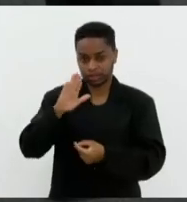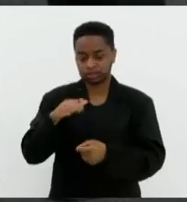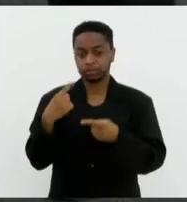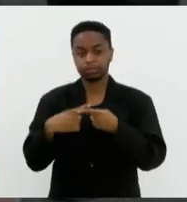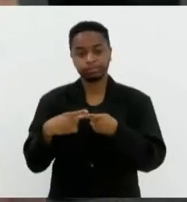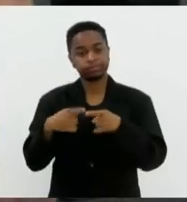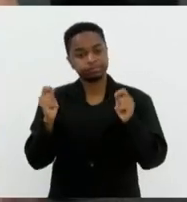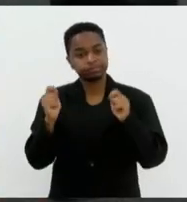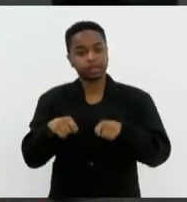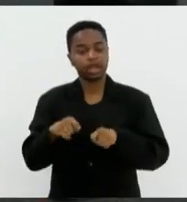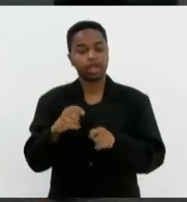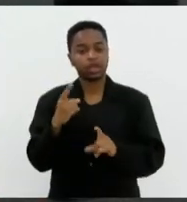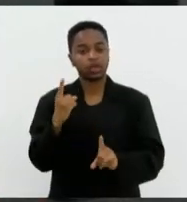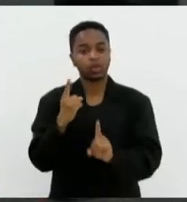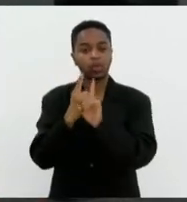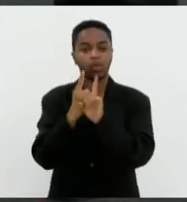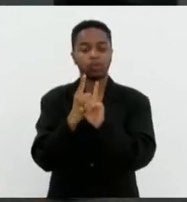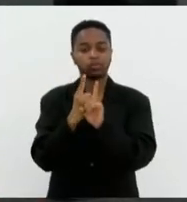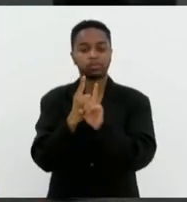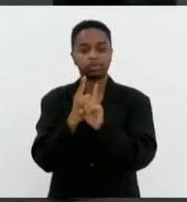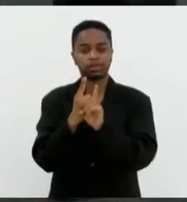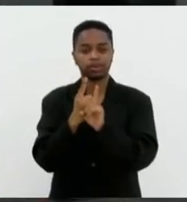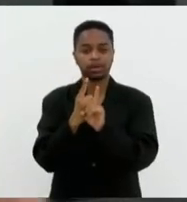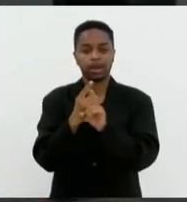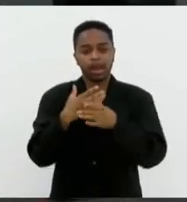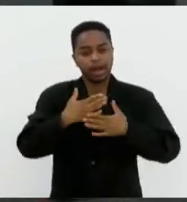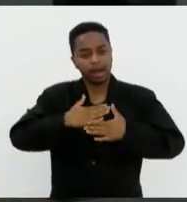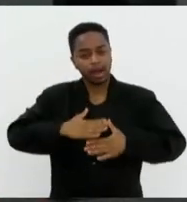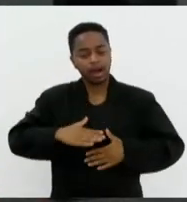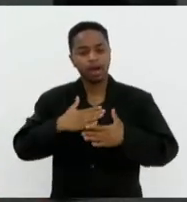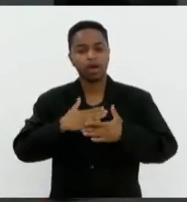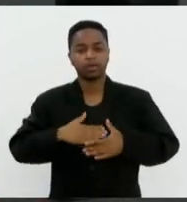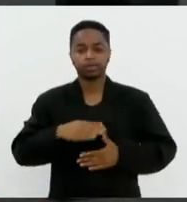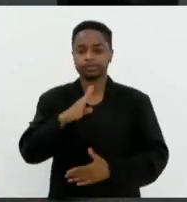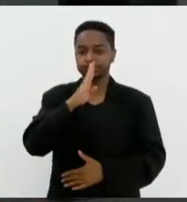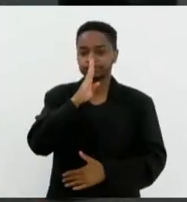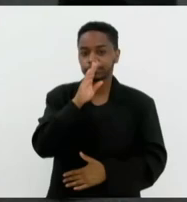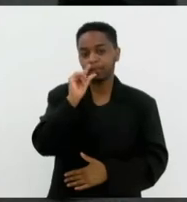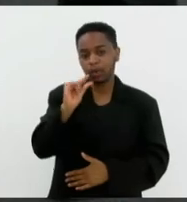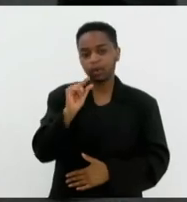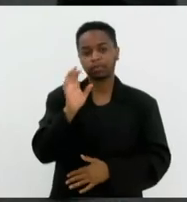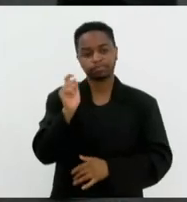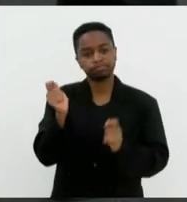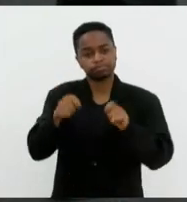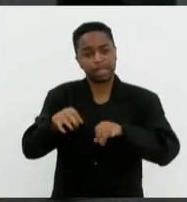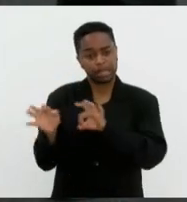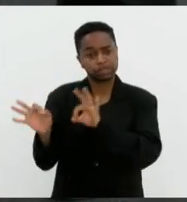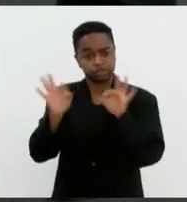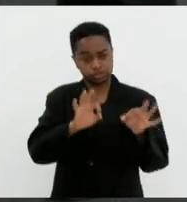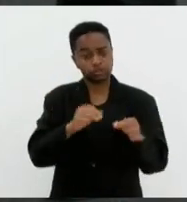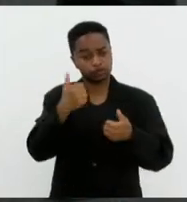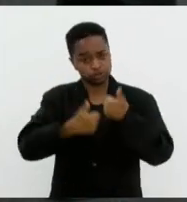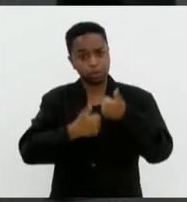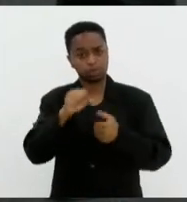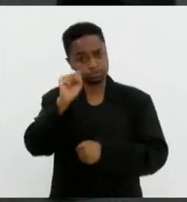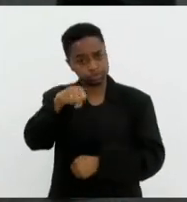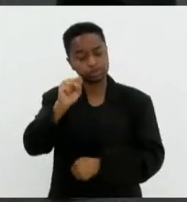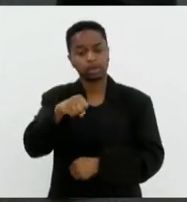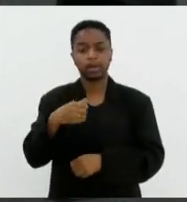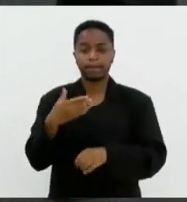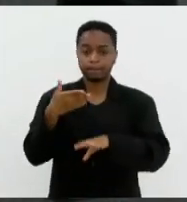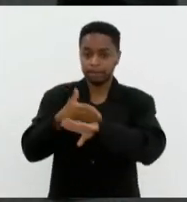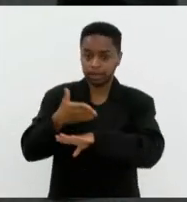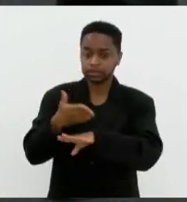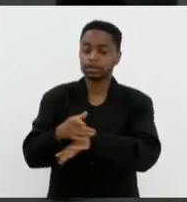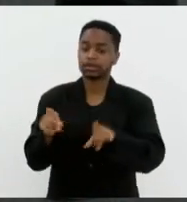elas possam encontrar um pouco mais de calma, um pouco mais de silêncio, assistir o jogo, sim, participar, te